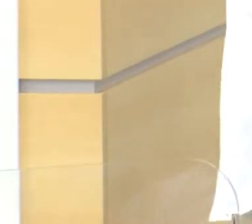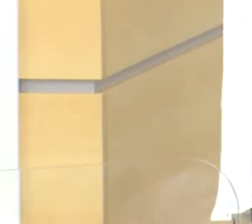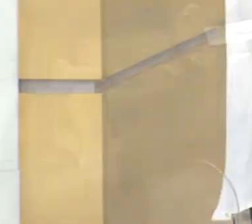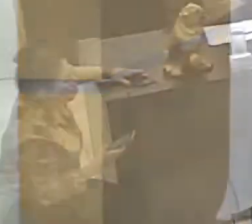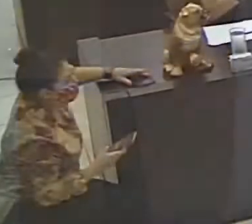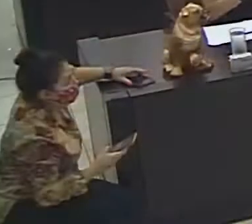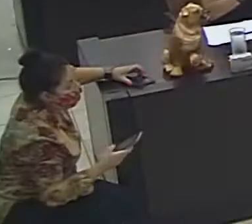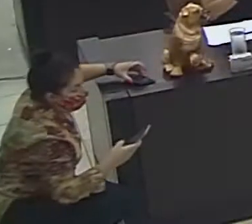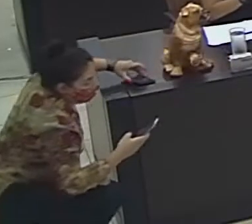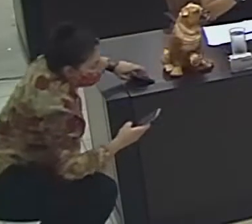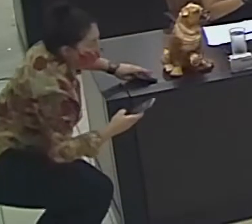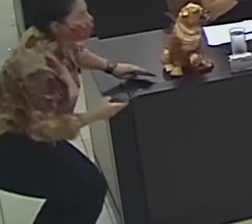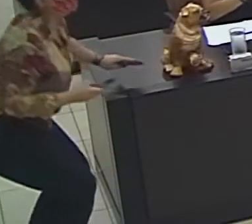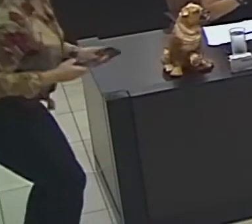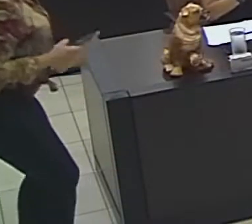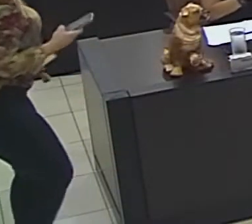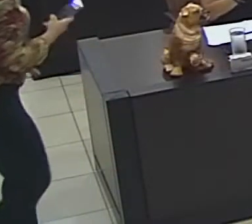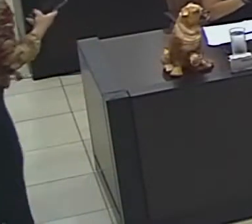E aí